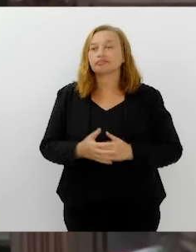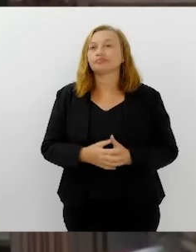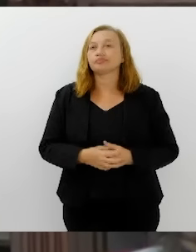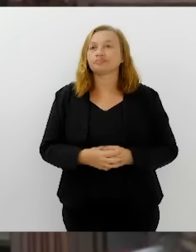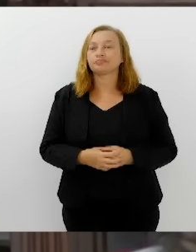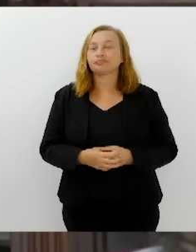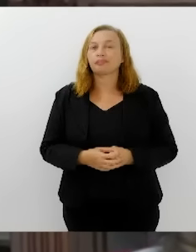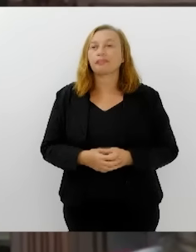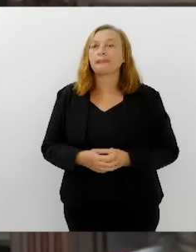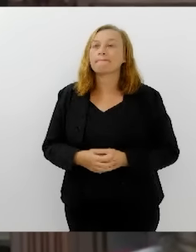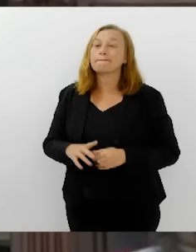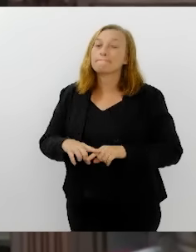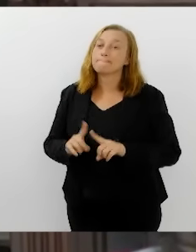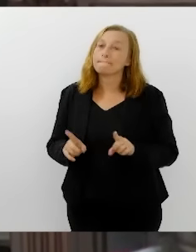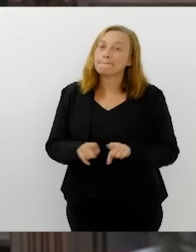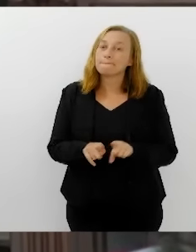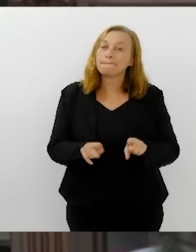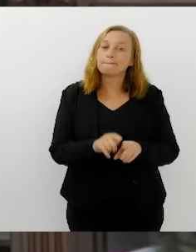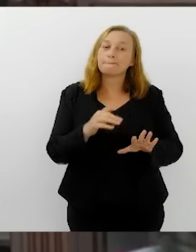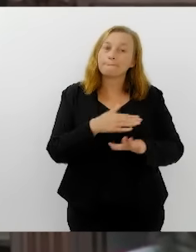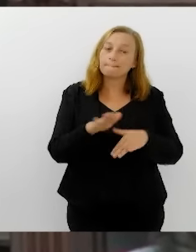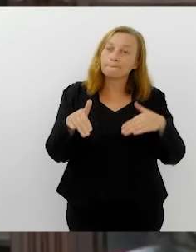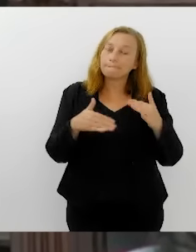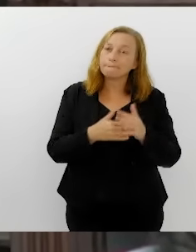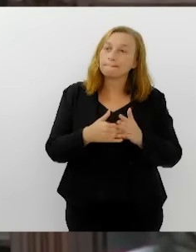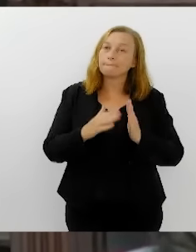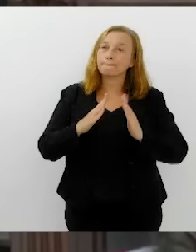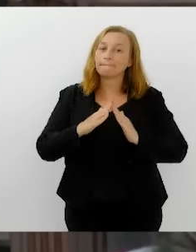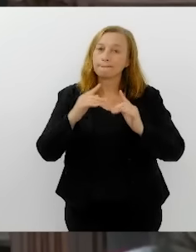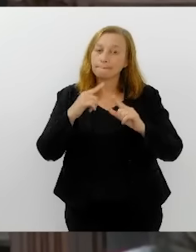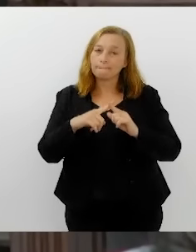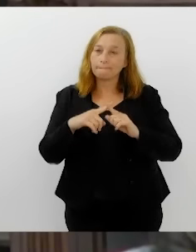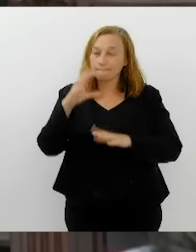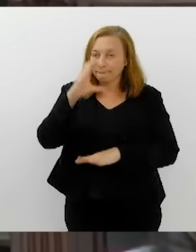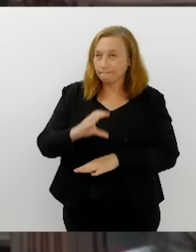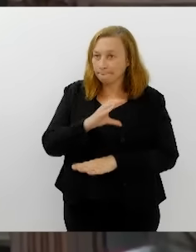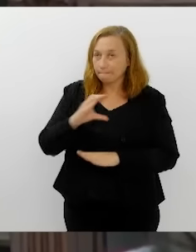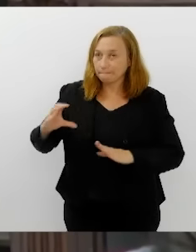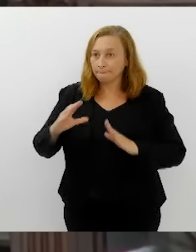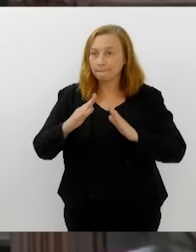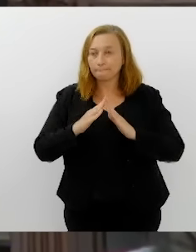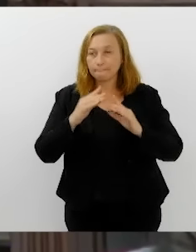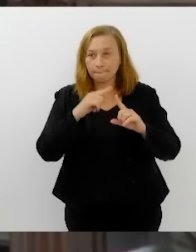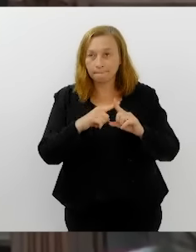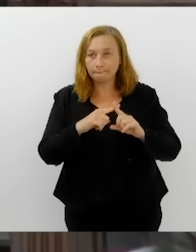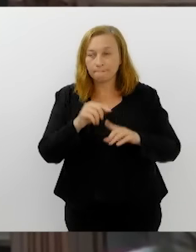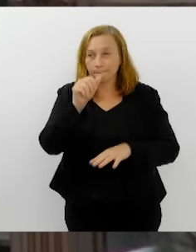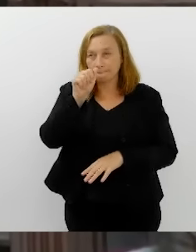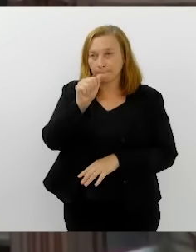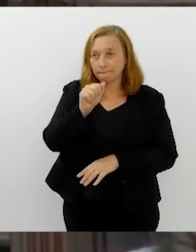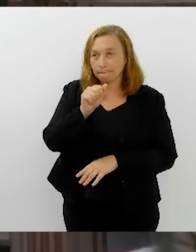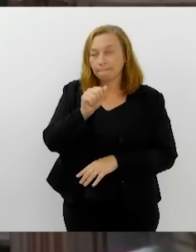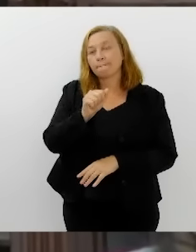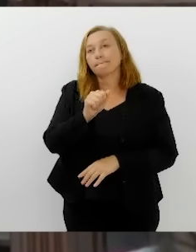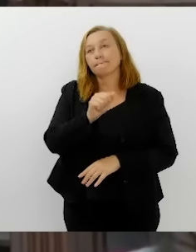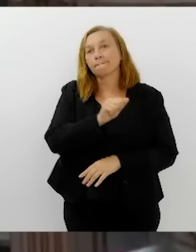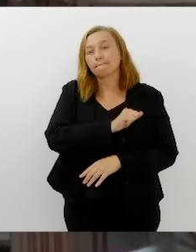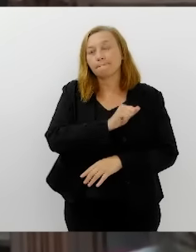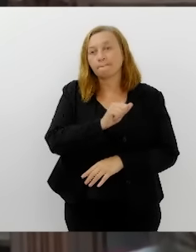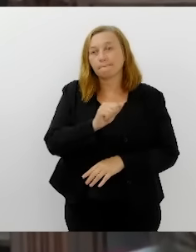do Evangelho, mas para toda a Igreja Católica Apostólica Romana. Quero fazer aqui minha